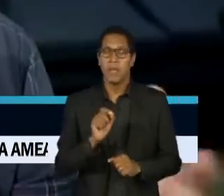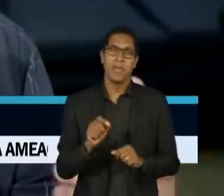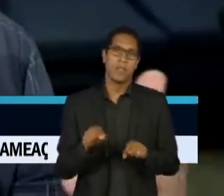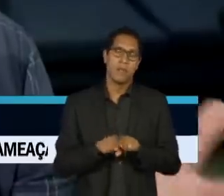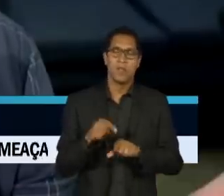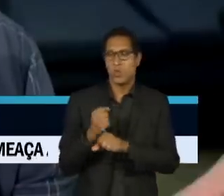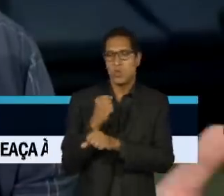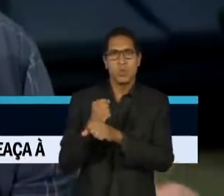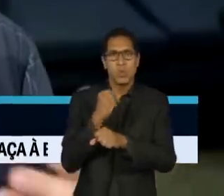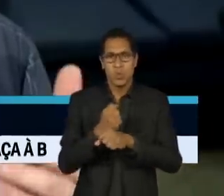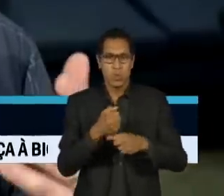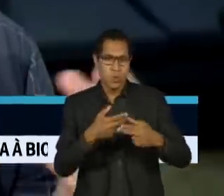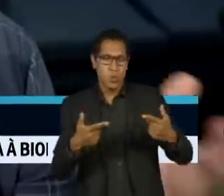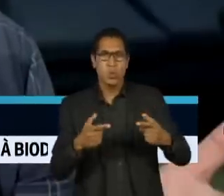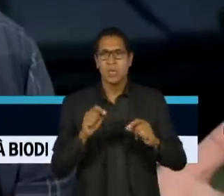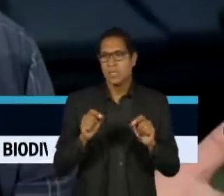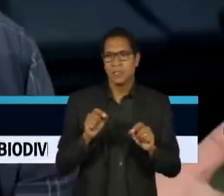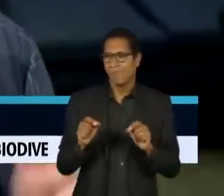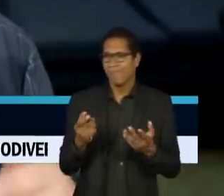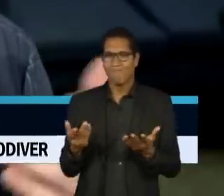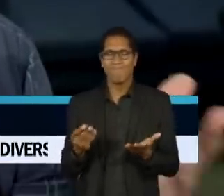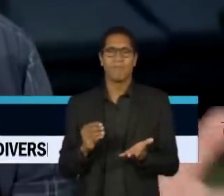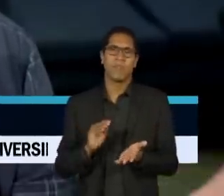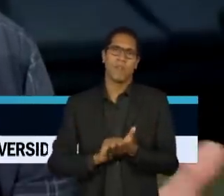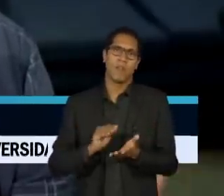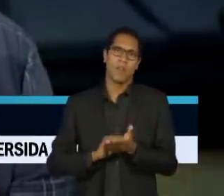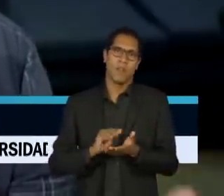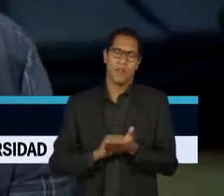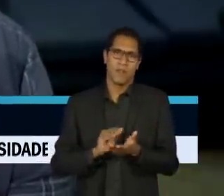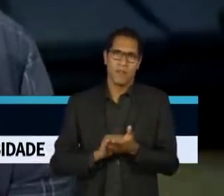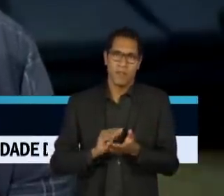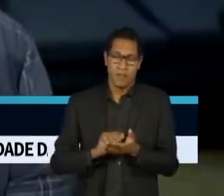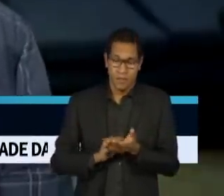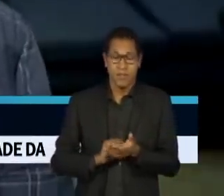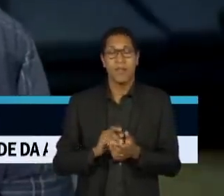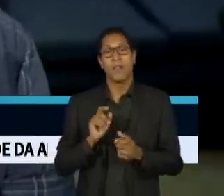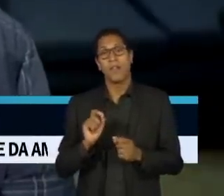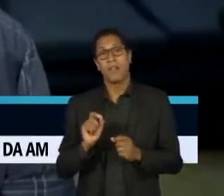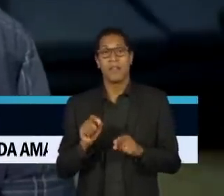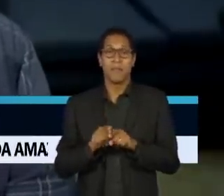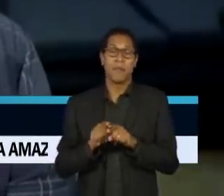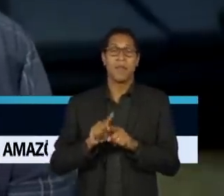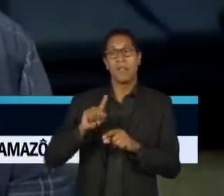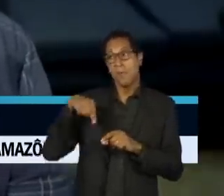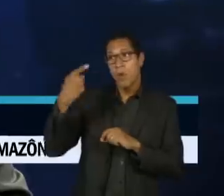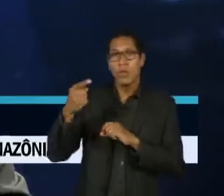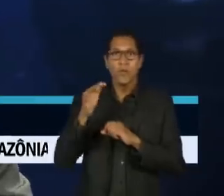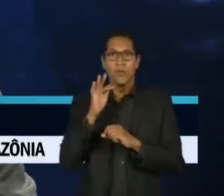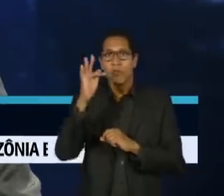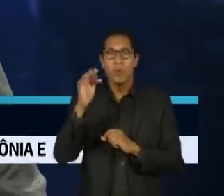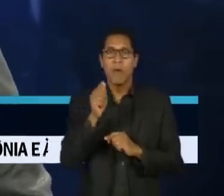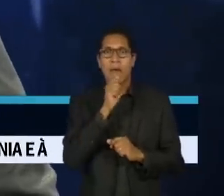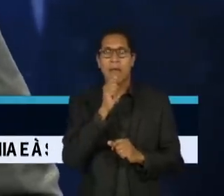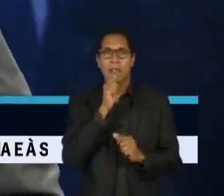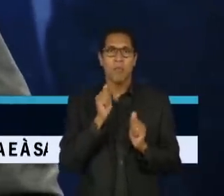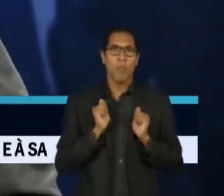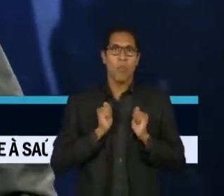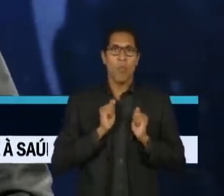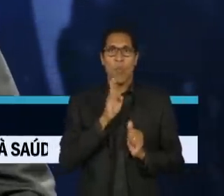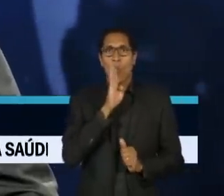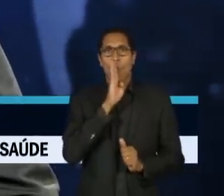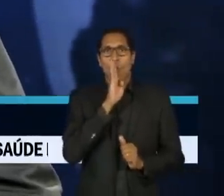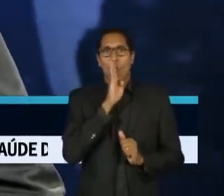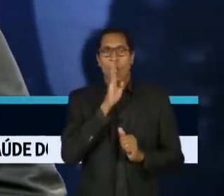as mãos onde falta água, nos pouparia dessa pandemia e das próximas, que também não é discutida. Certo.